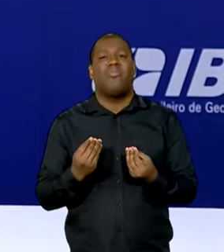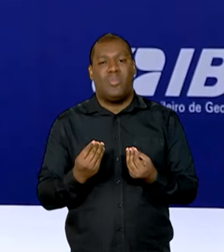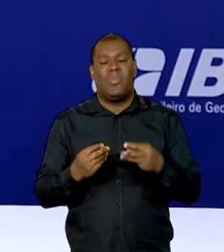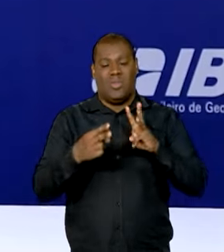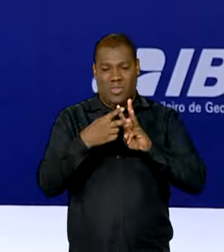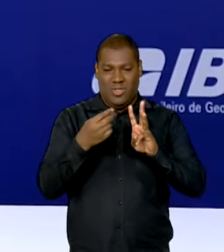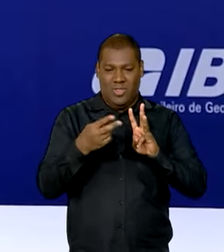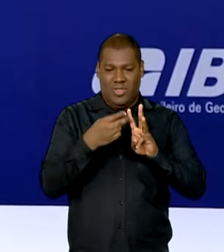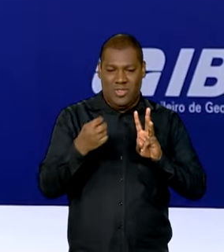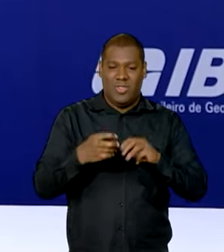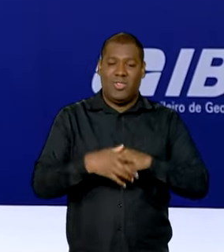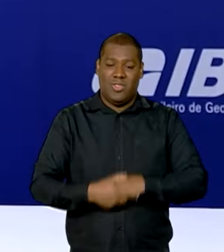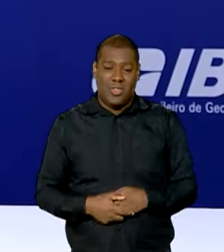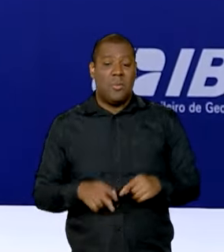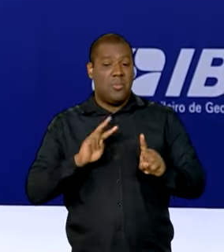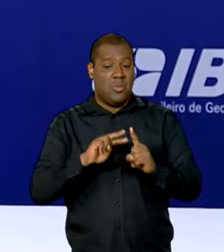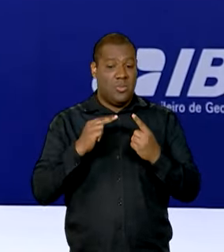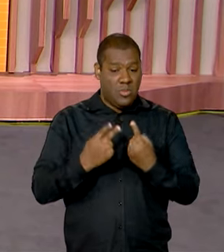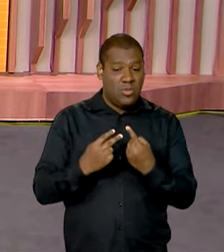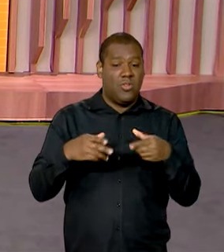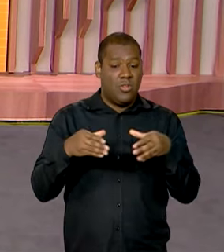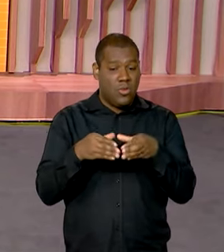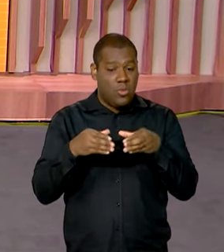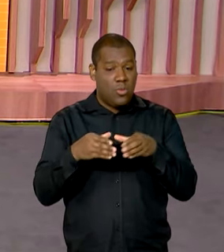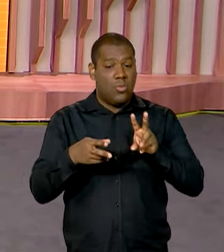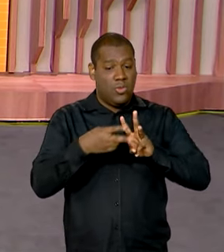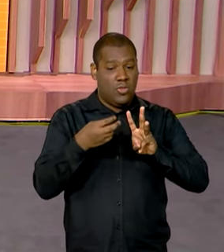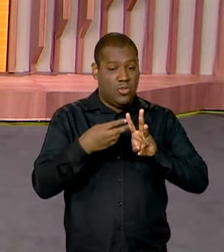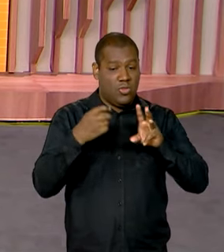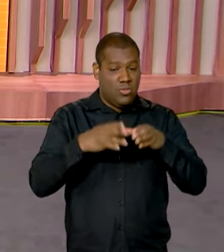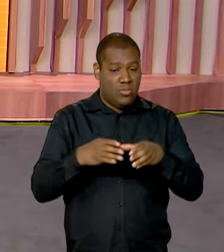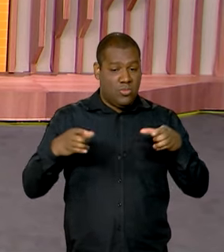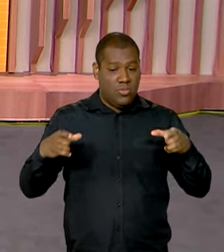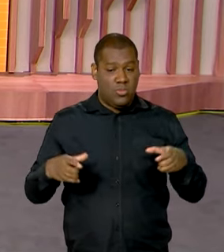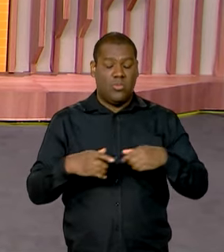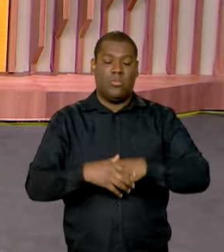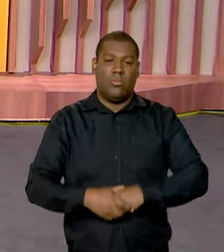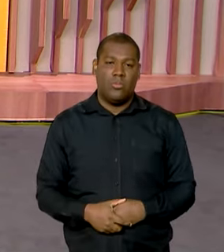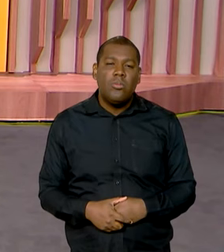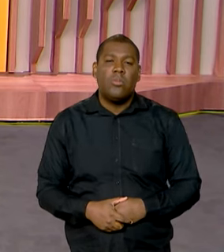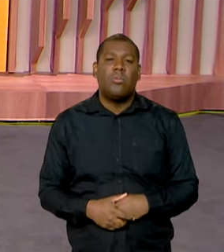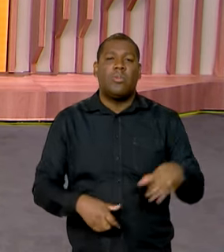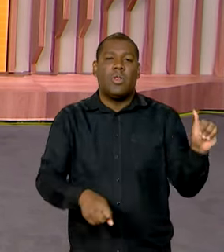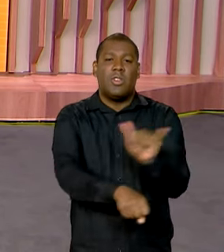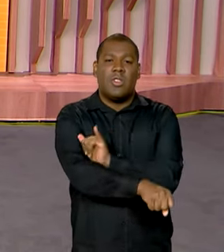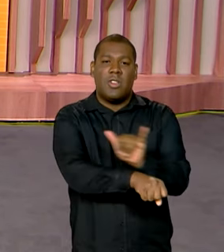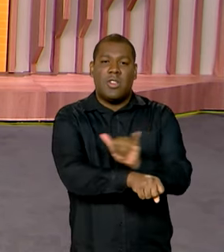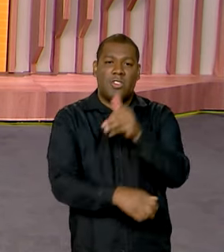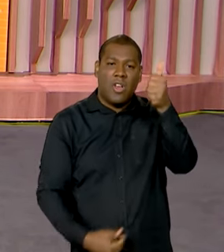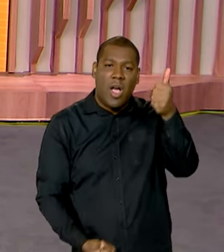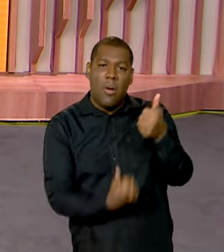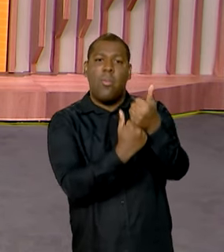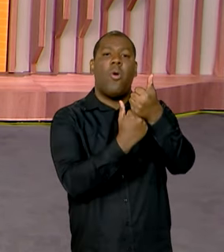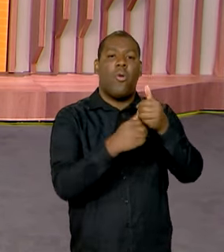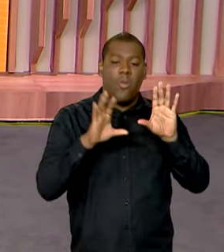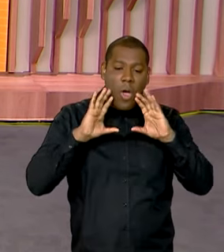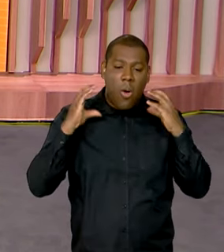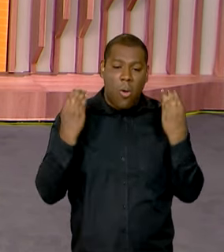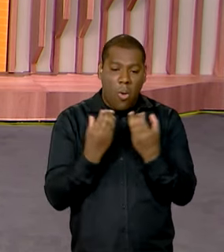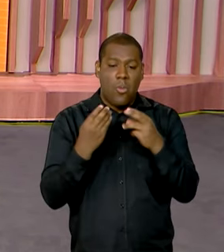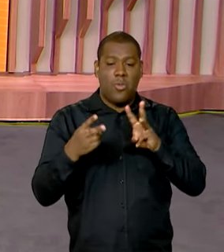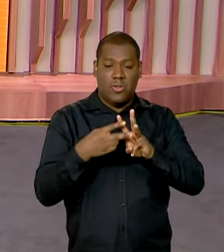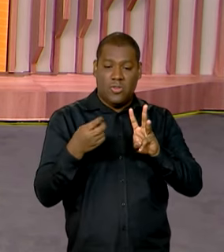grupo e de crescimento desse grupo. Uma medida para fortalecer as comunidades tradicionais e